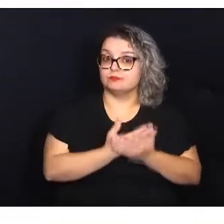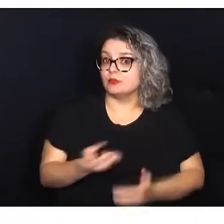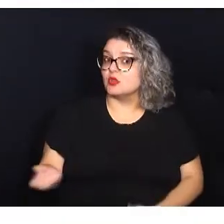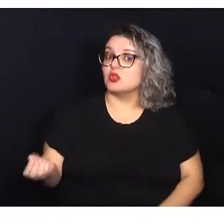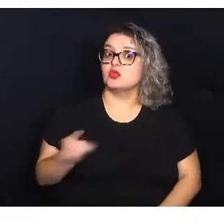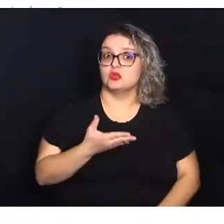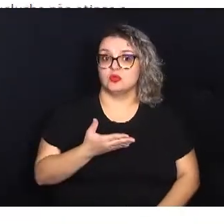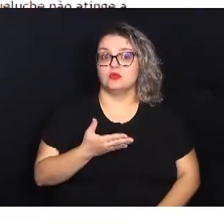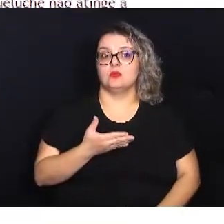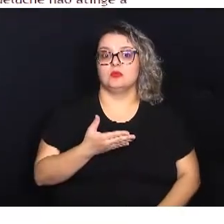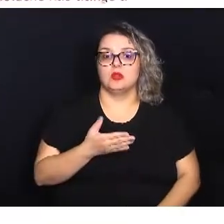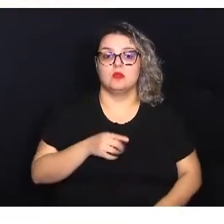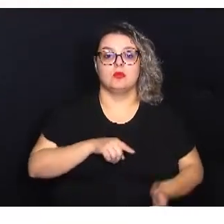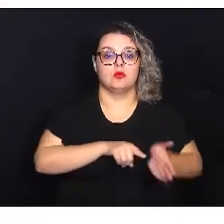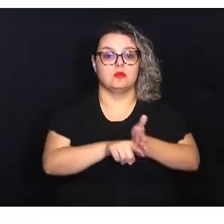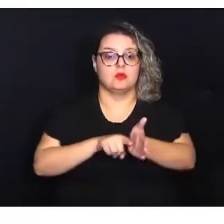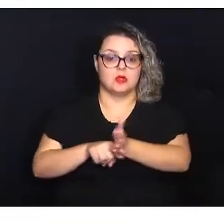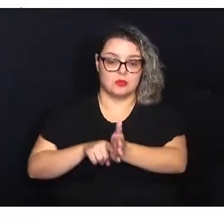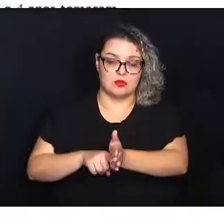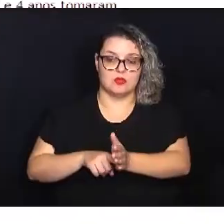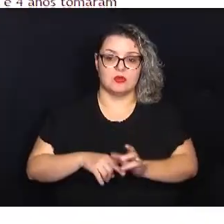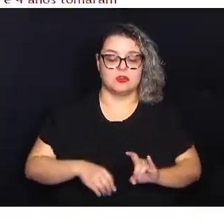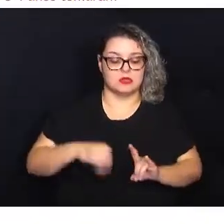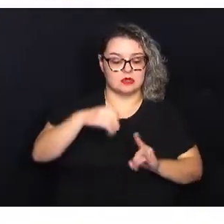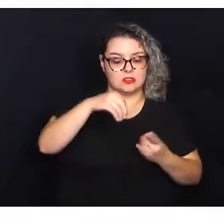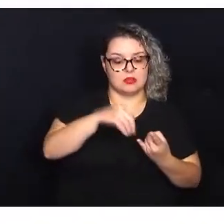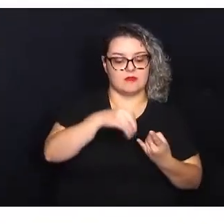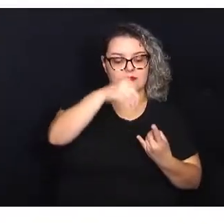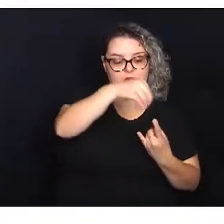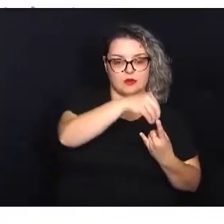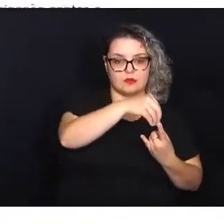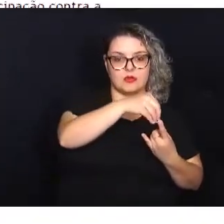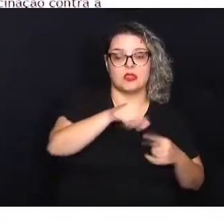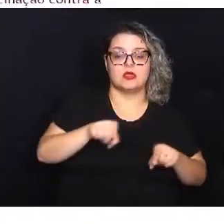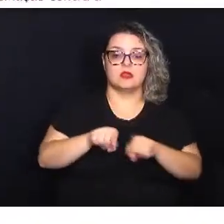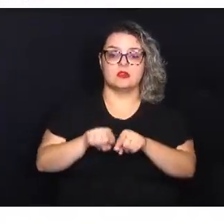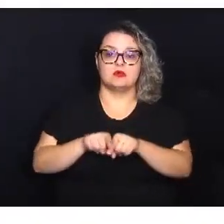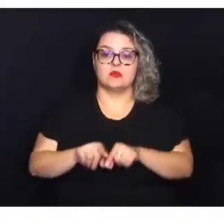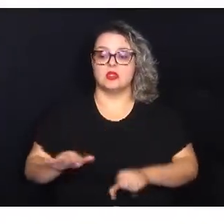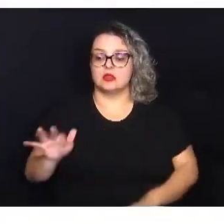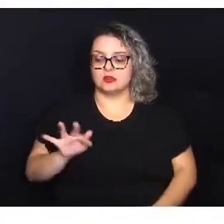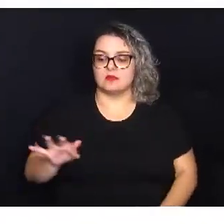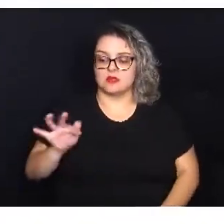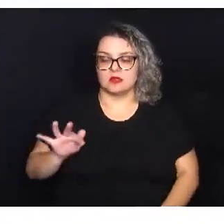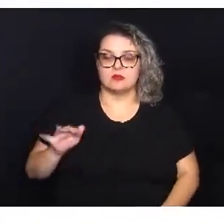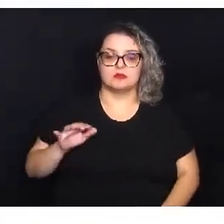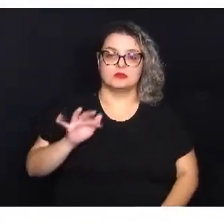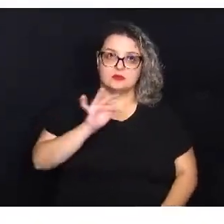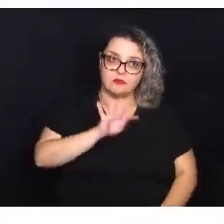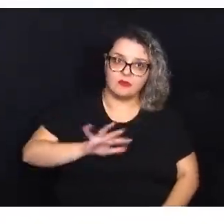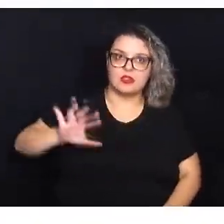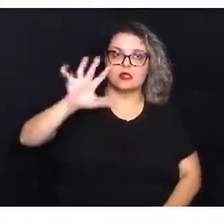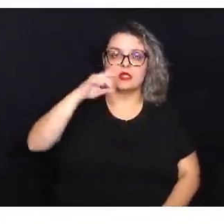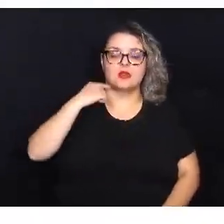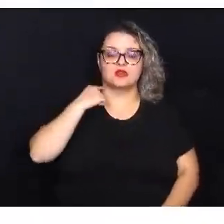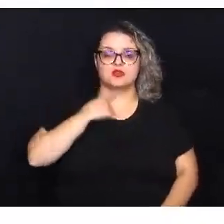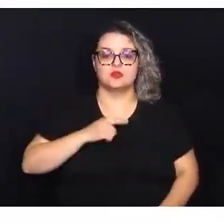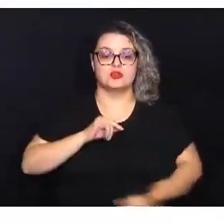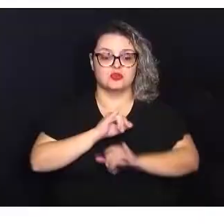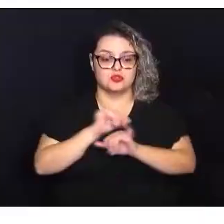estudo inédito conduzido por pesquisadores da Fiocruz e da Universidade Federal de Minas